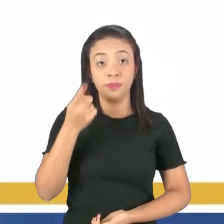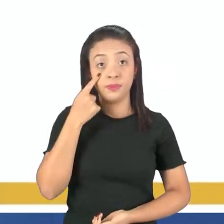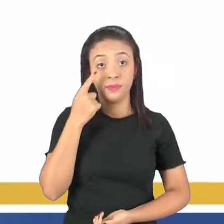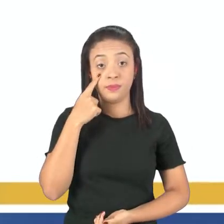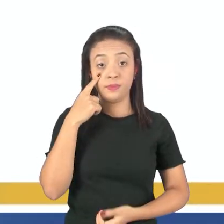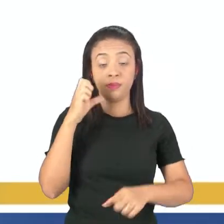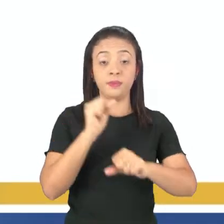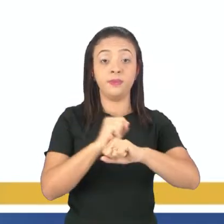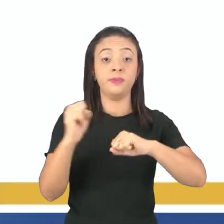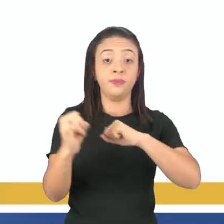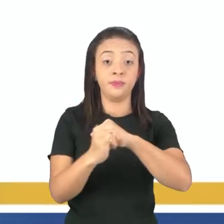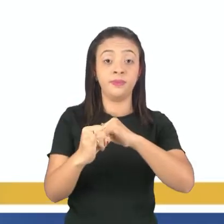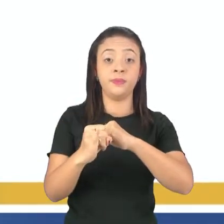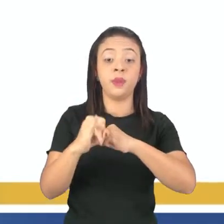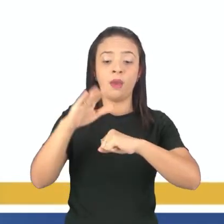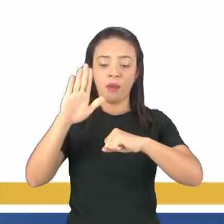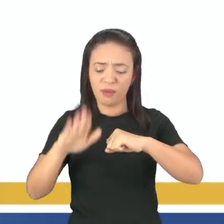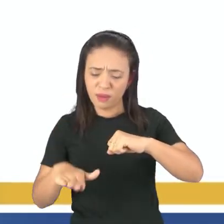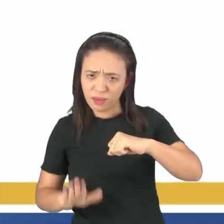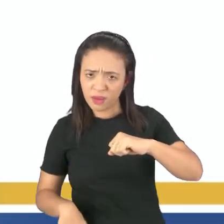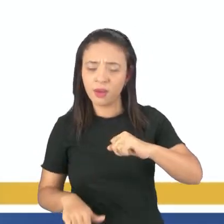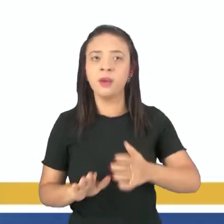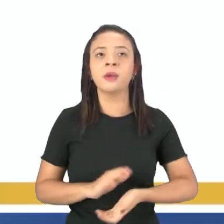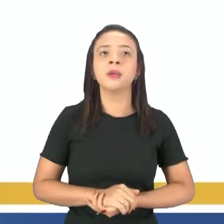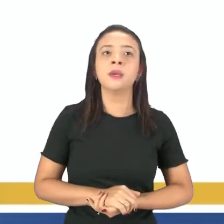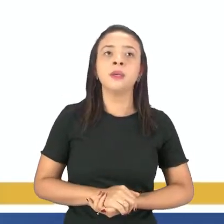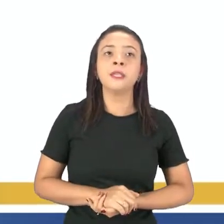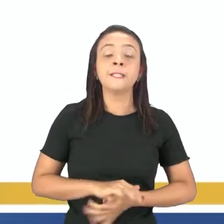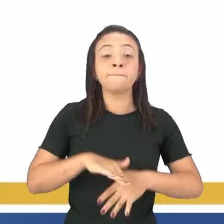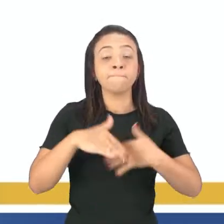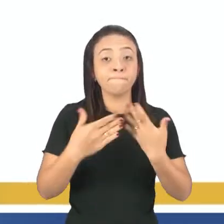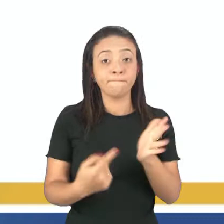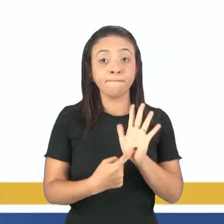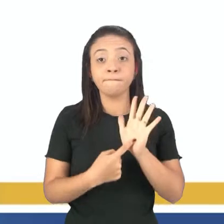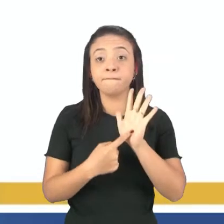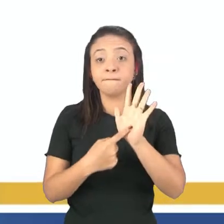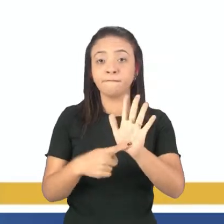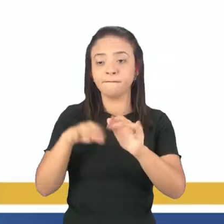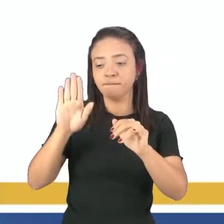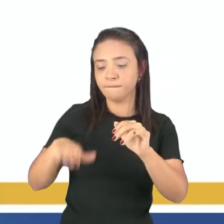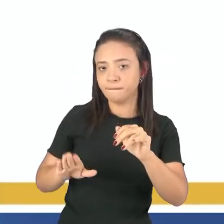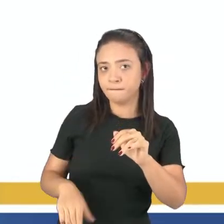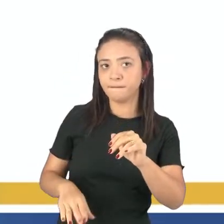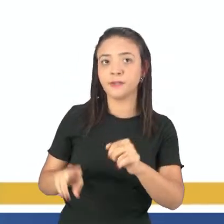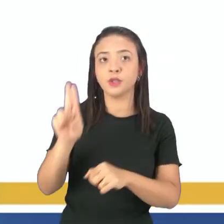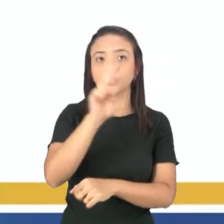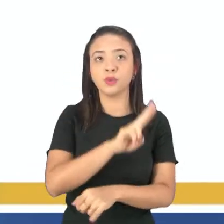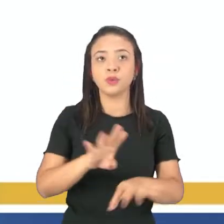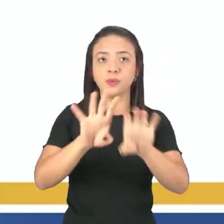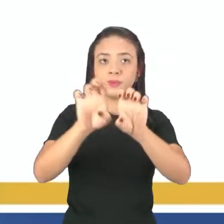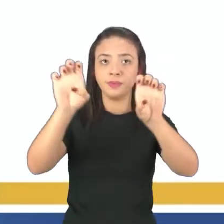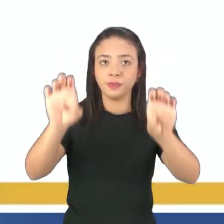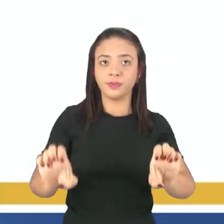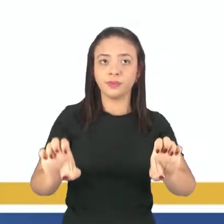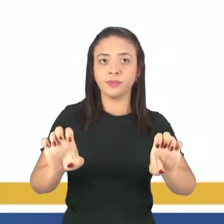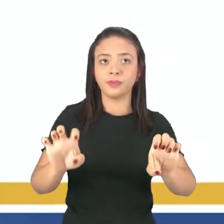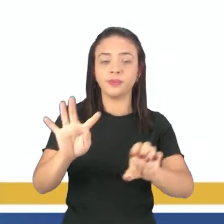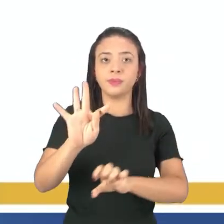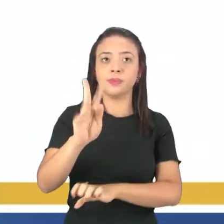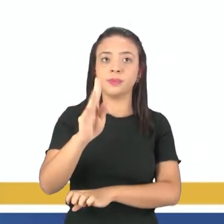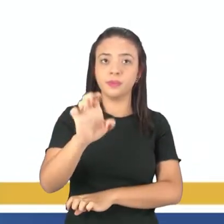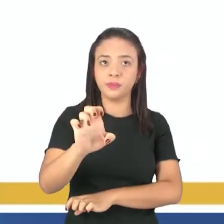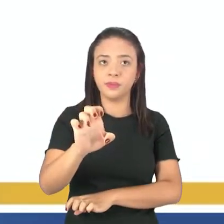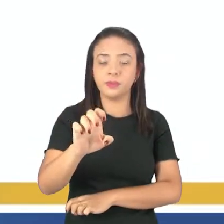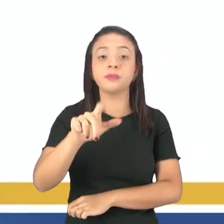sobre o superlativo de inferioridade, então. Para expressar inferioridade, a gente usa essa estrutura aí, ó. The least,